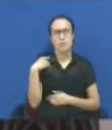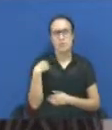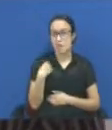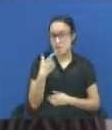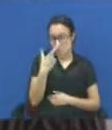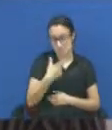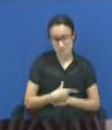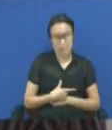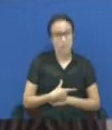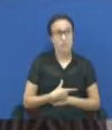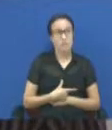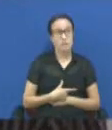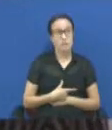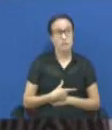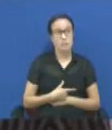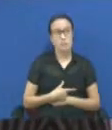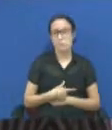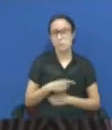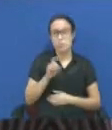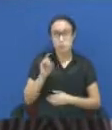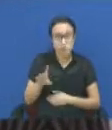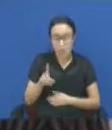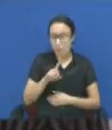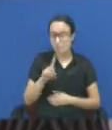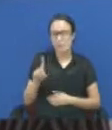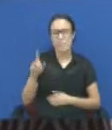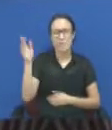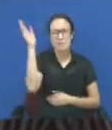ficou estarrecido com o ocorrido.